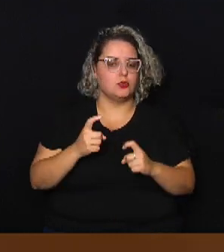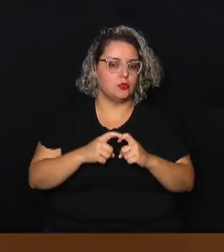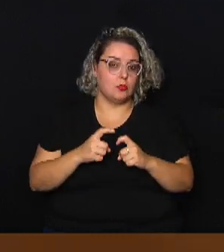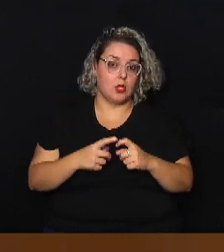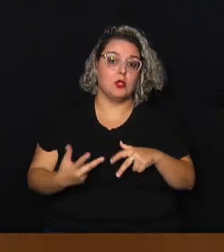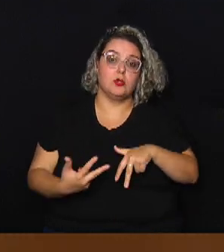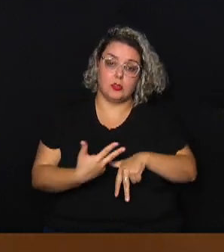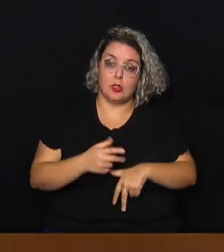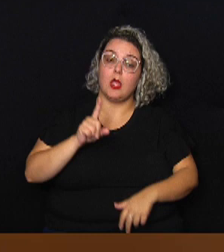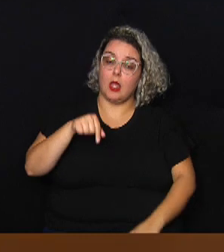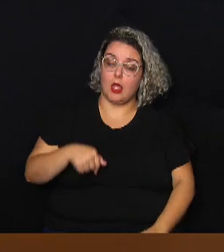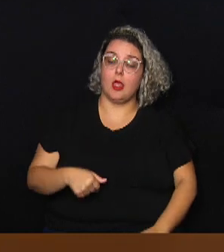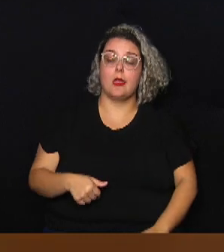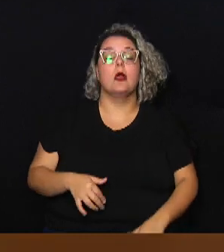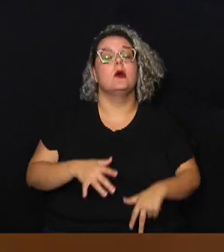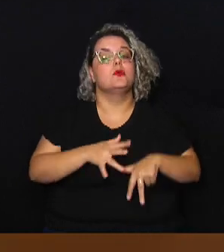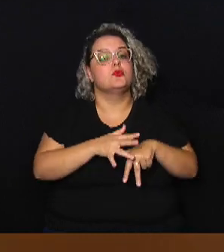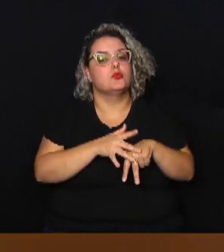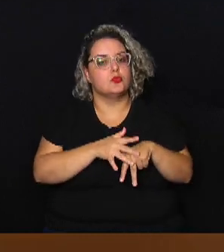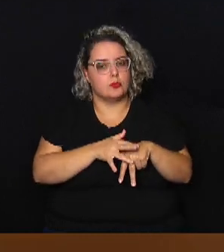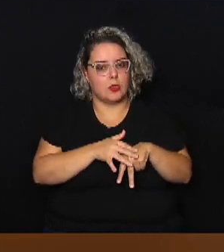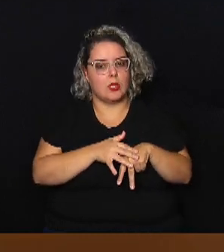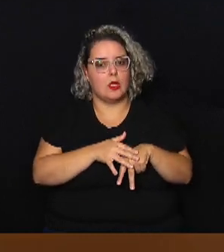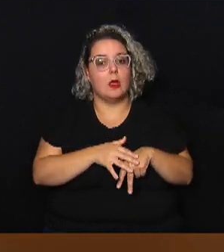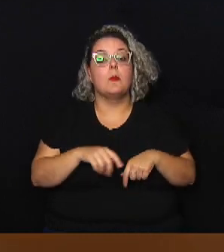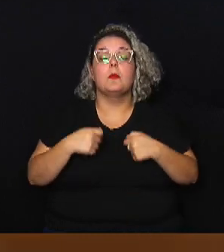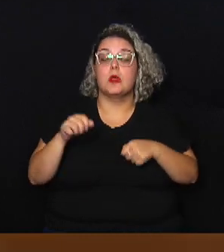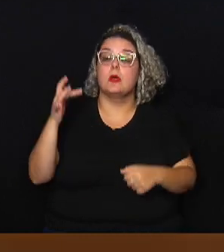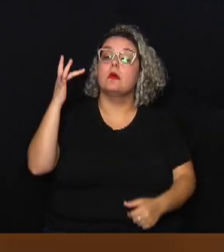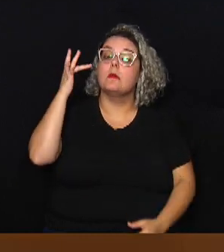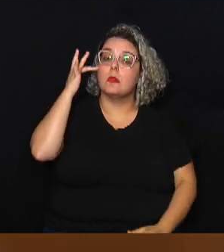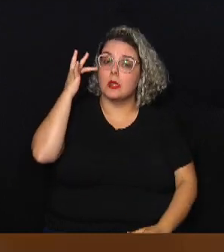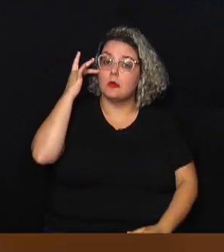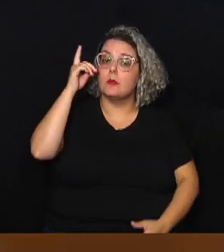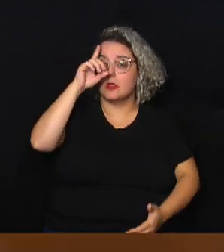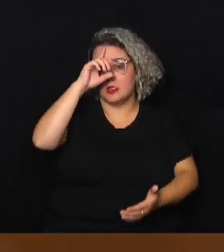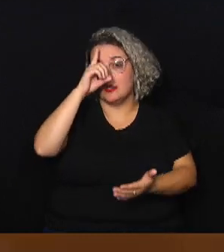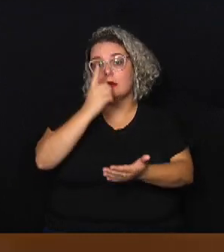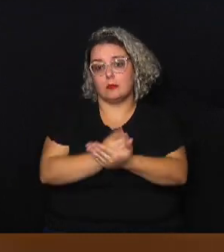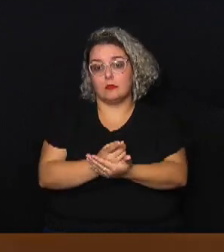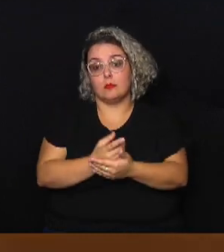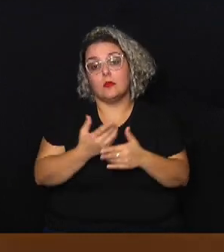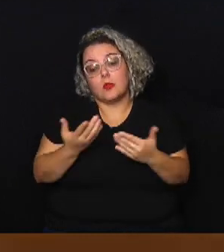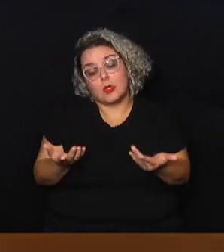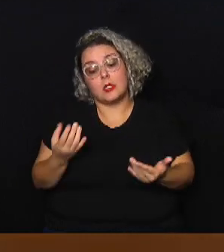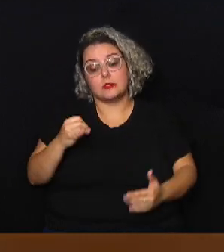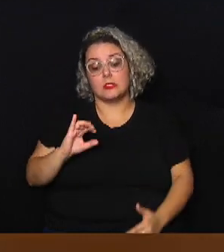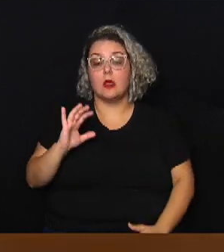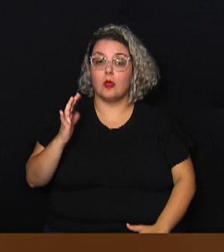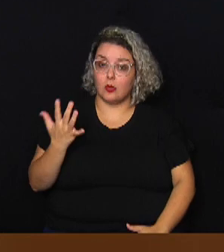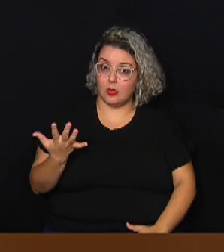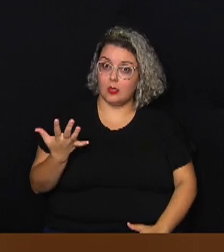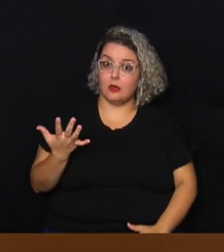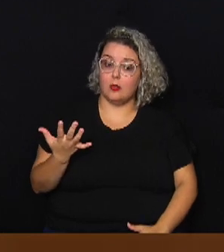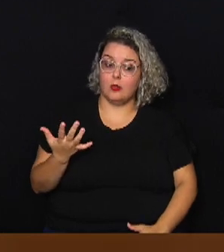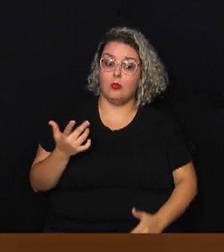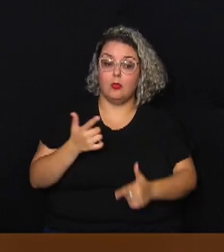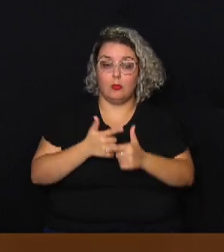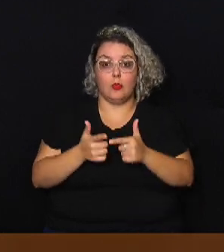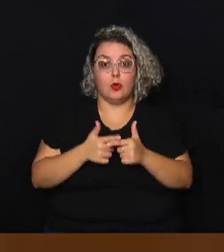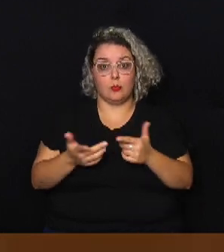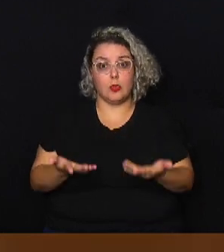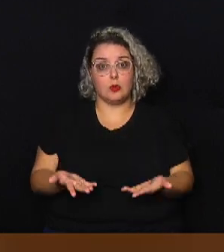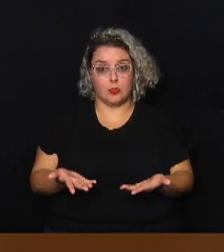É a do paciente, e ele tem que estar ciente, tem que ter maturidade para decidir, porque caso ocorra uma complicação,